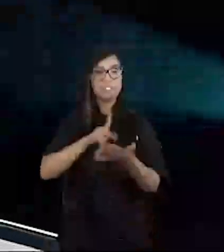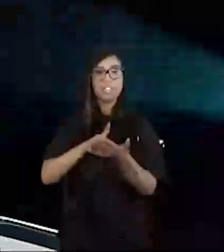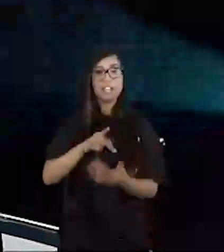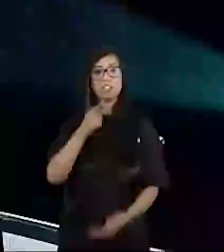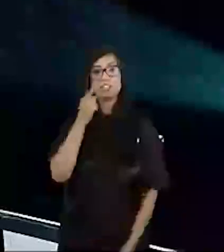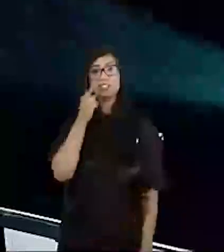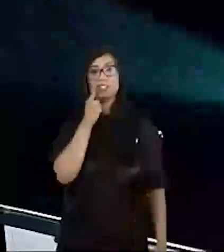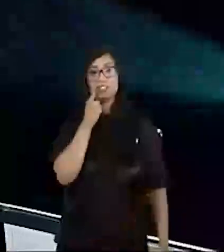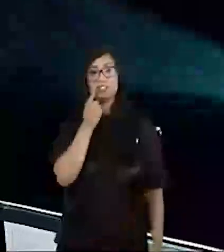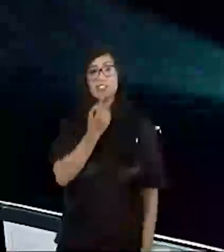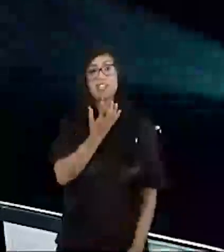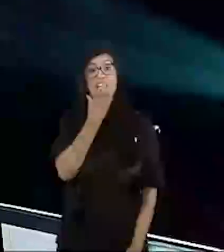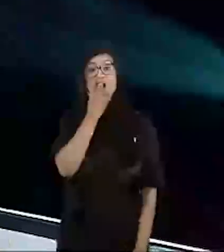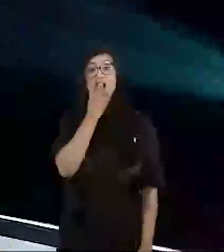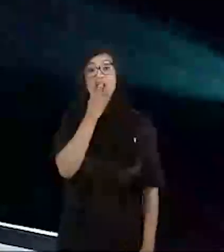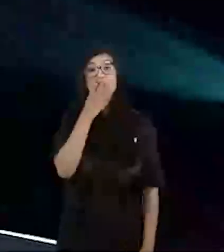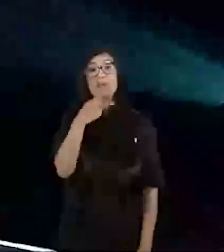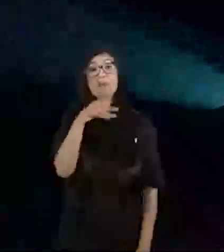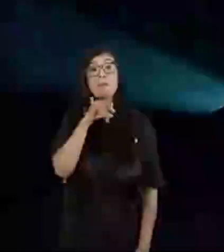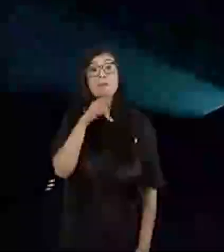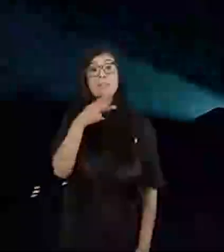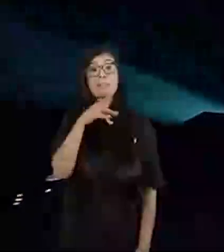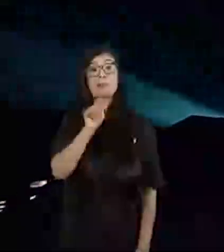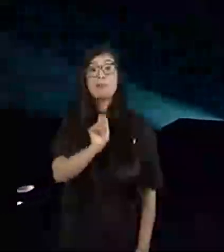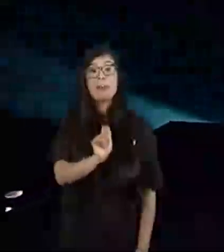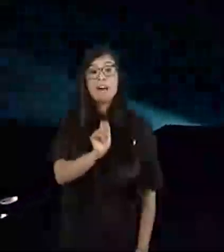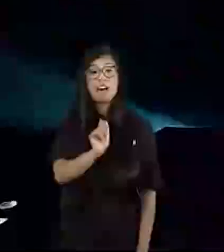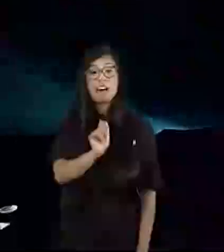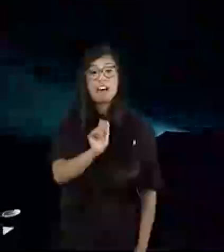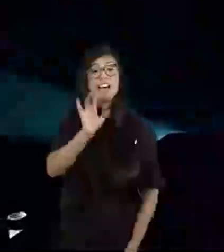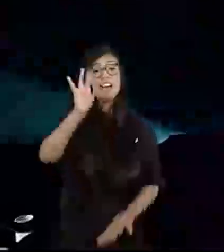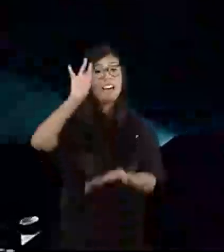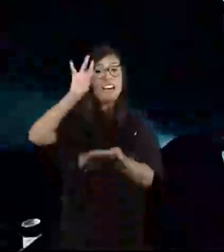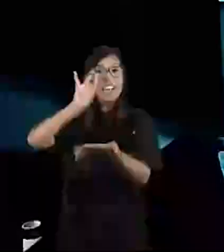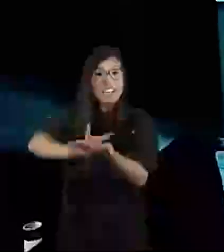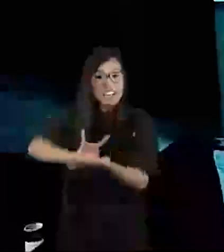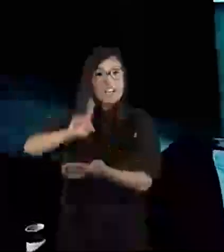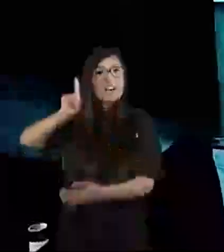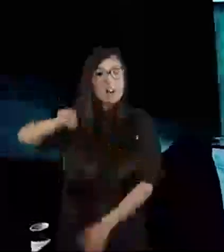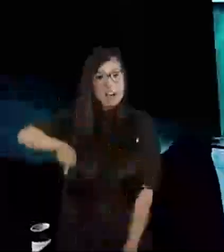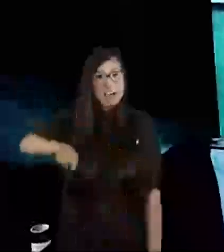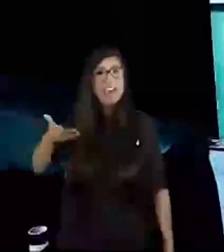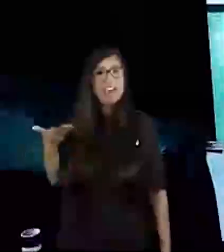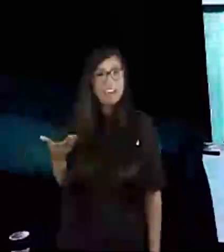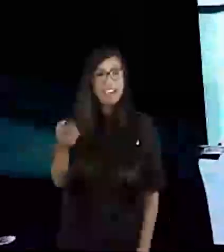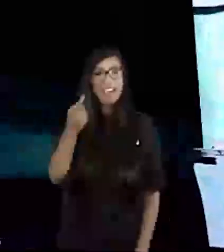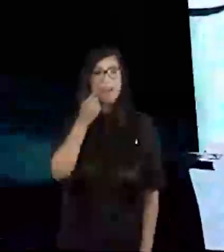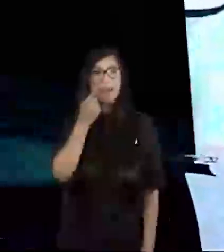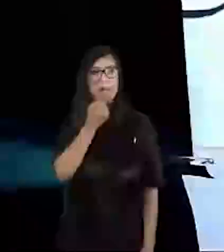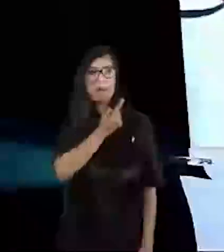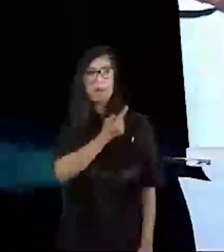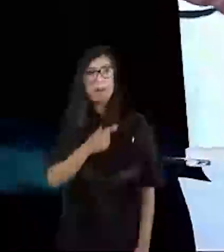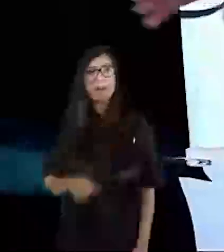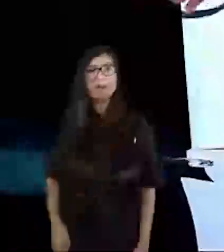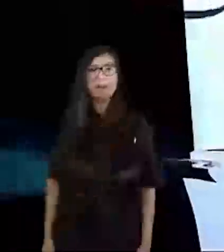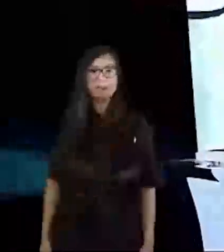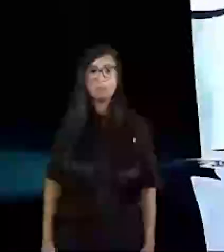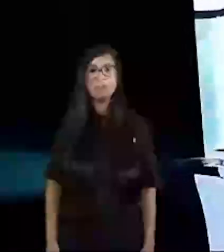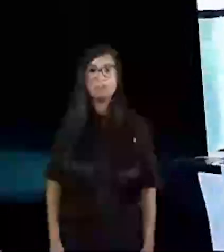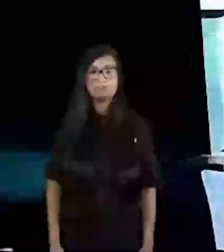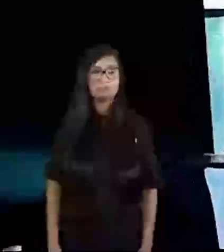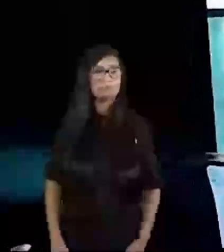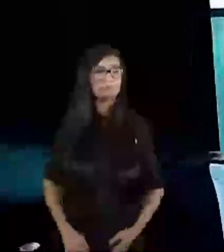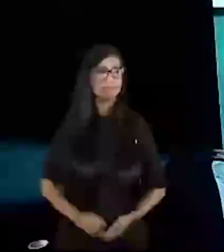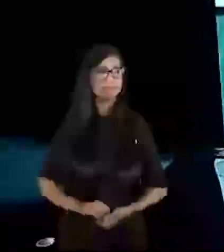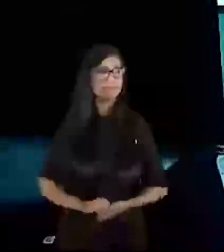da Emilene. É tudo de verdade aqui, não é fake. A gente não está simulando. Não. É